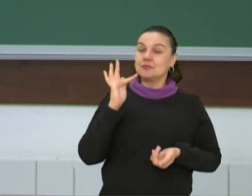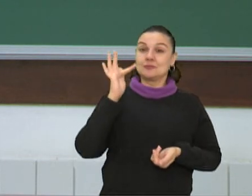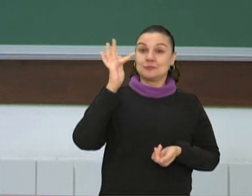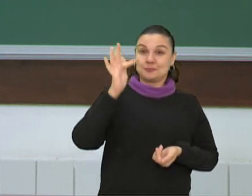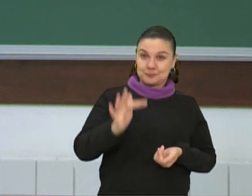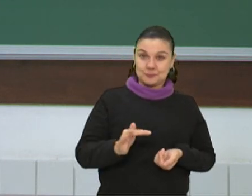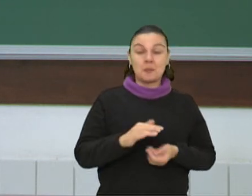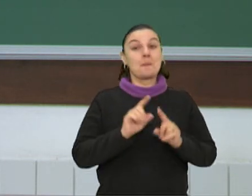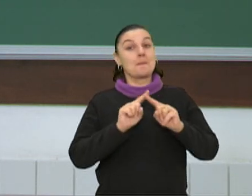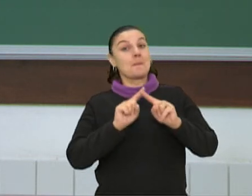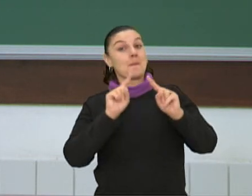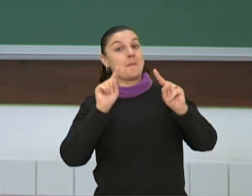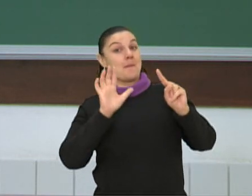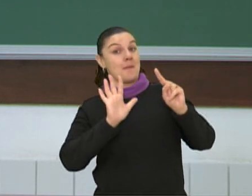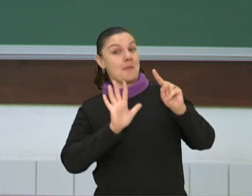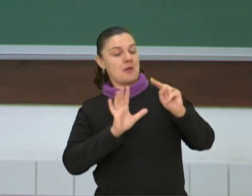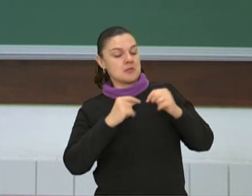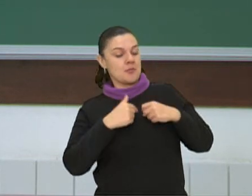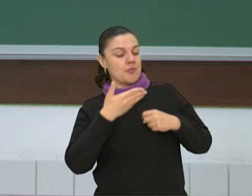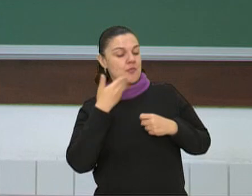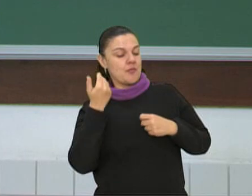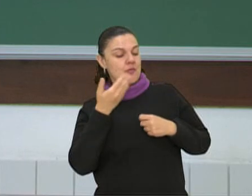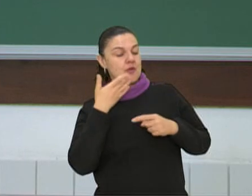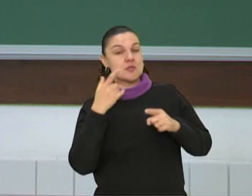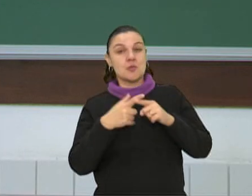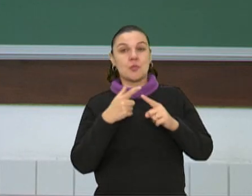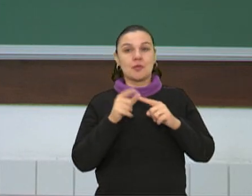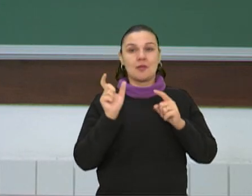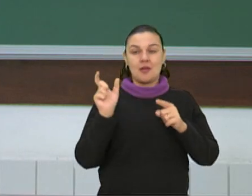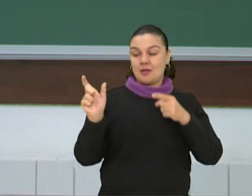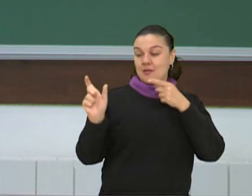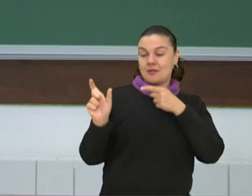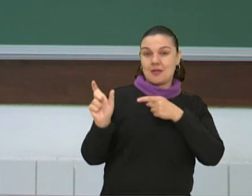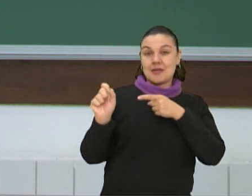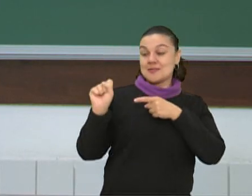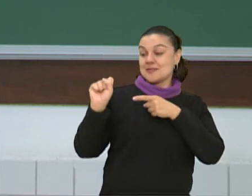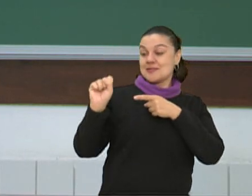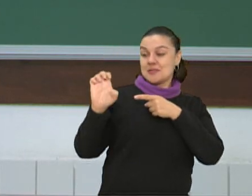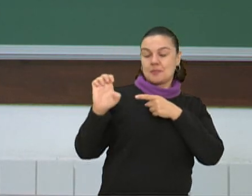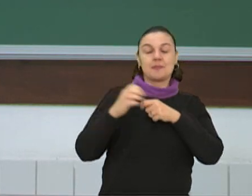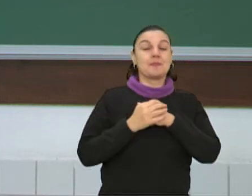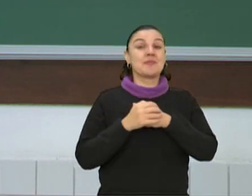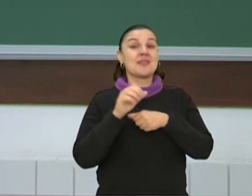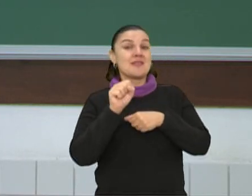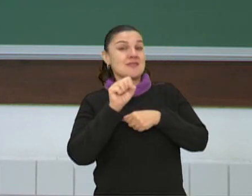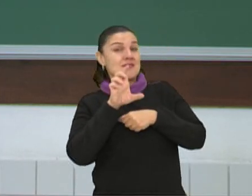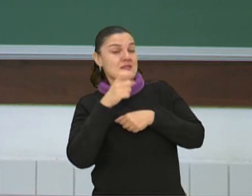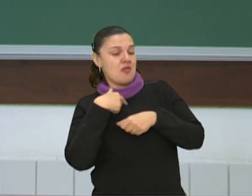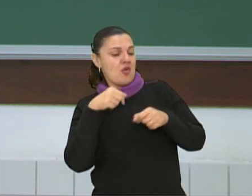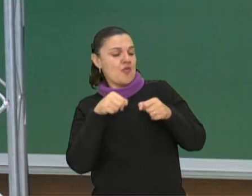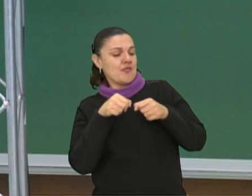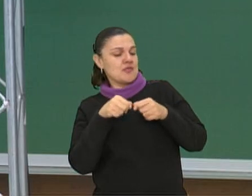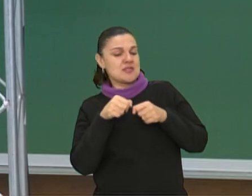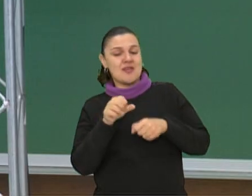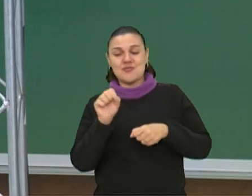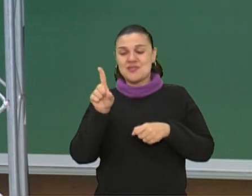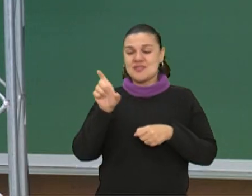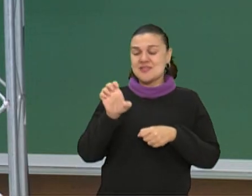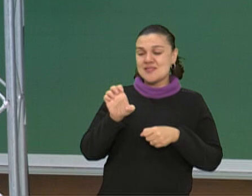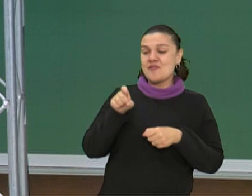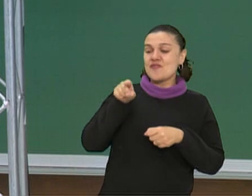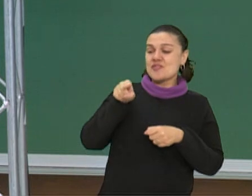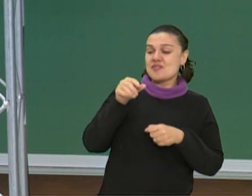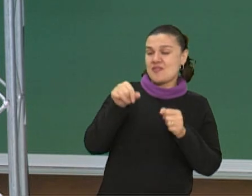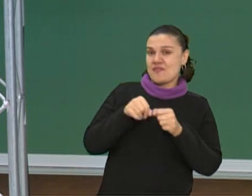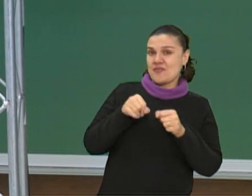futuro. Mas é muito fácil porque nós temos a partícula se. Se eu fizer, se tu